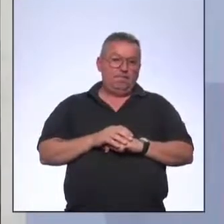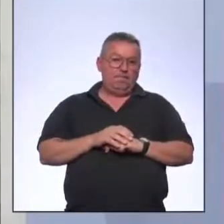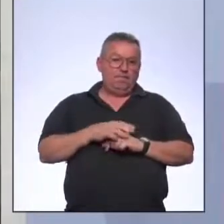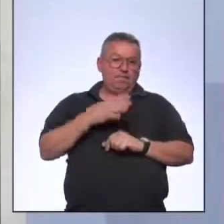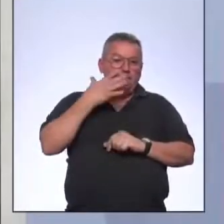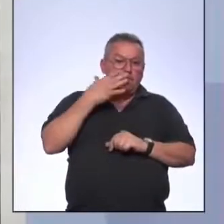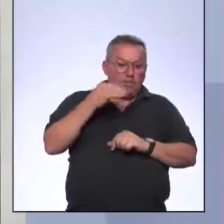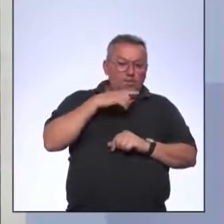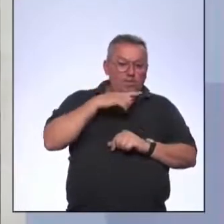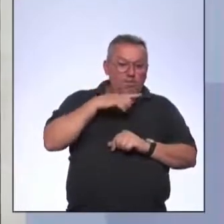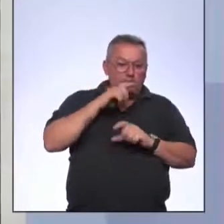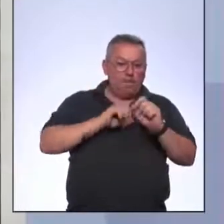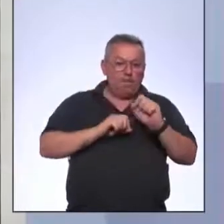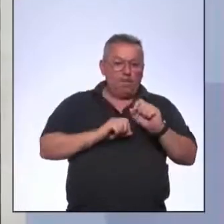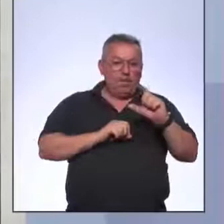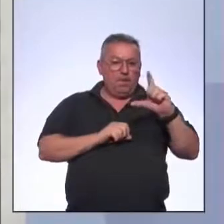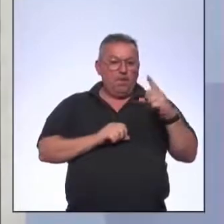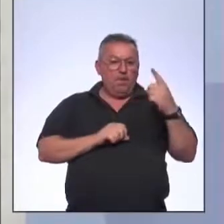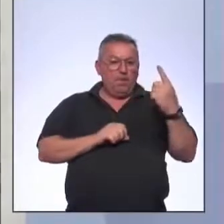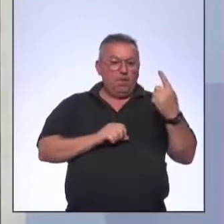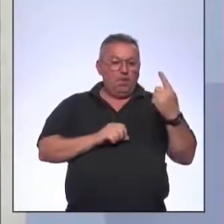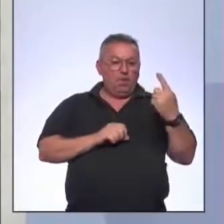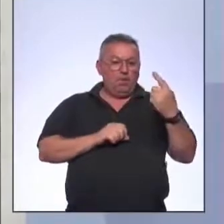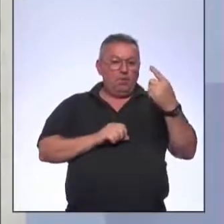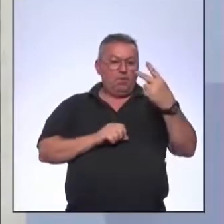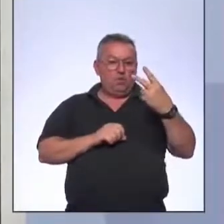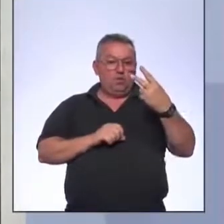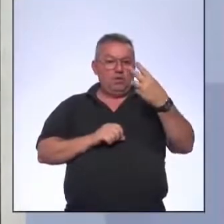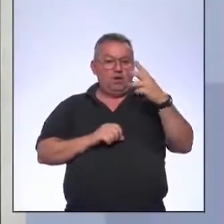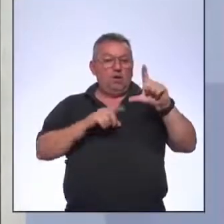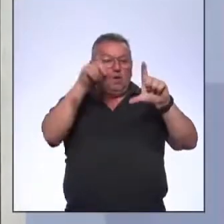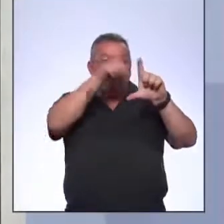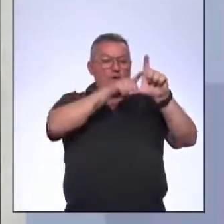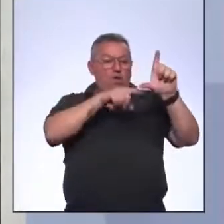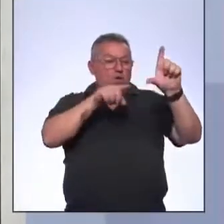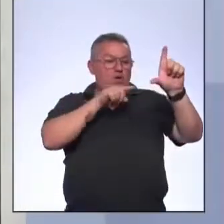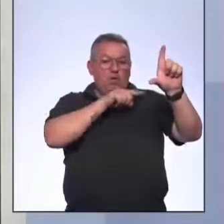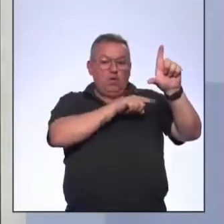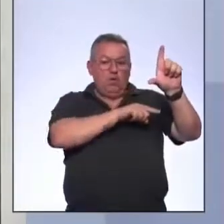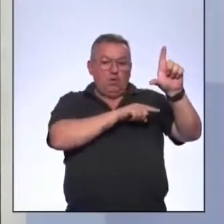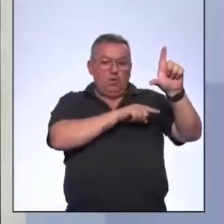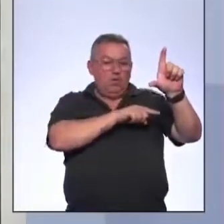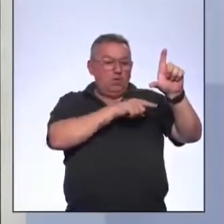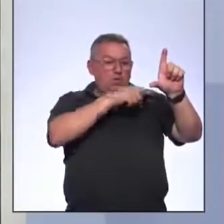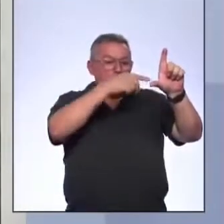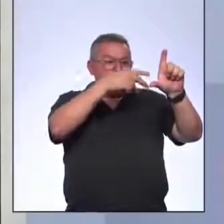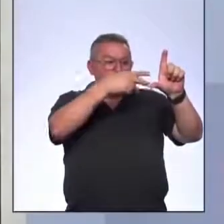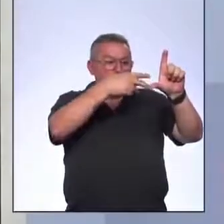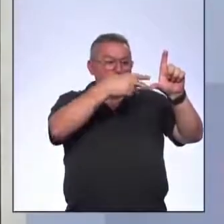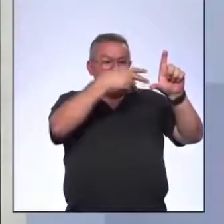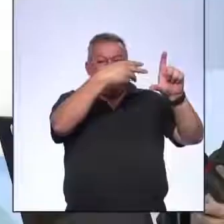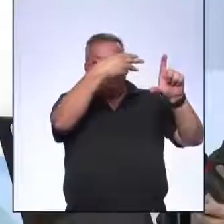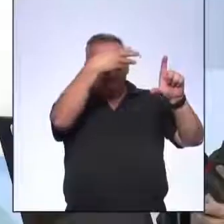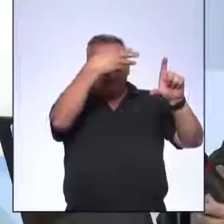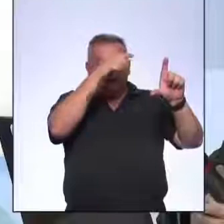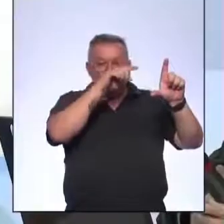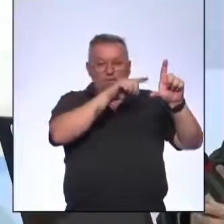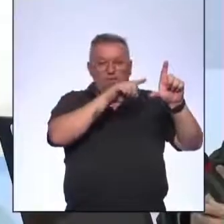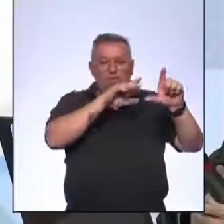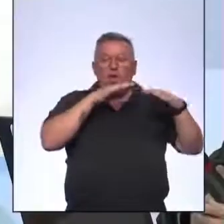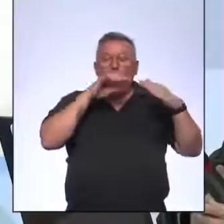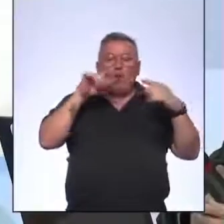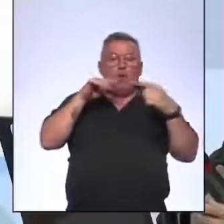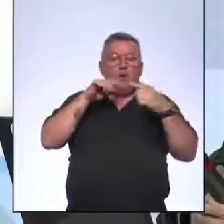observe que eu tenho um dois e... Qualquer ideia